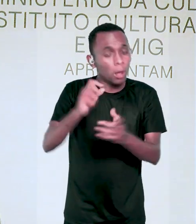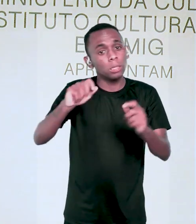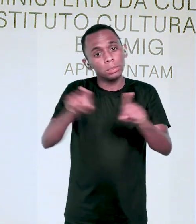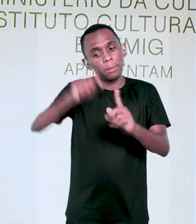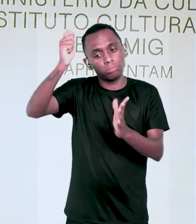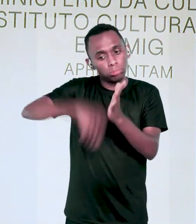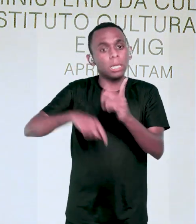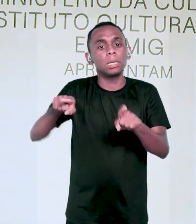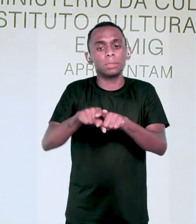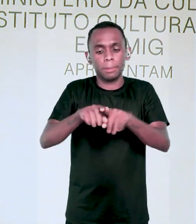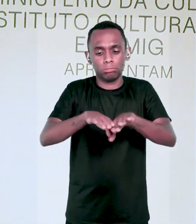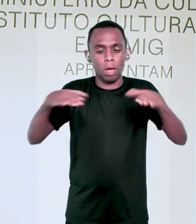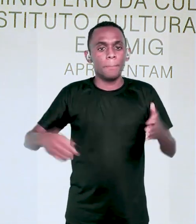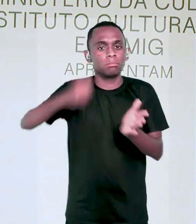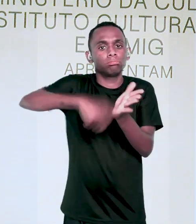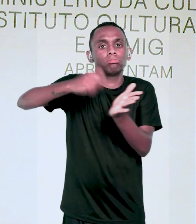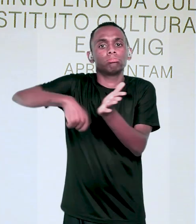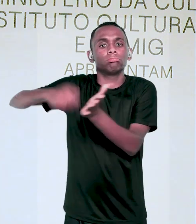era isso que eu tinha a dizer para vocês